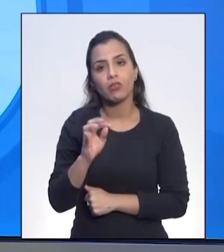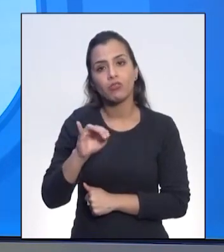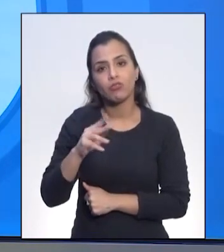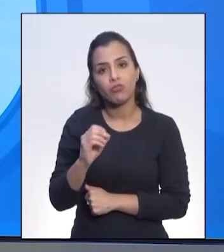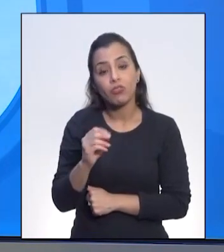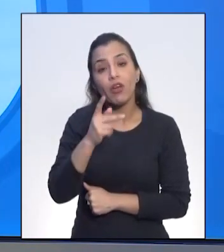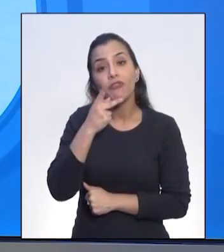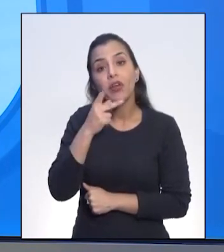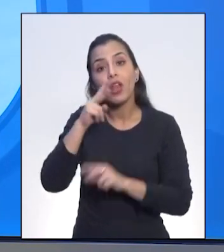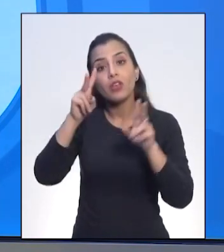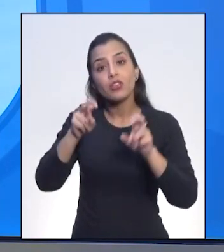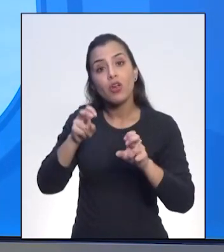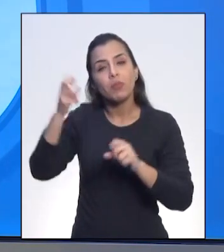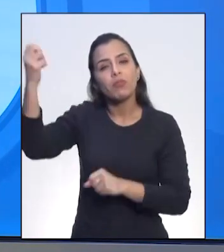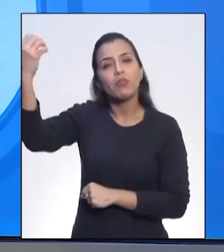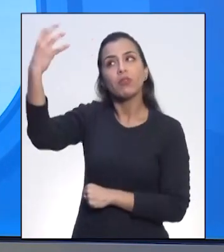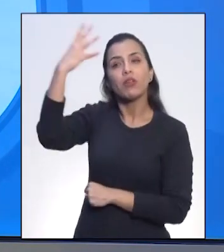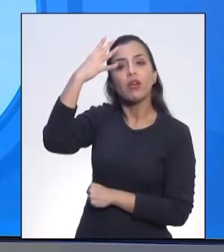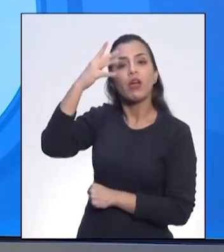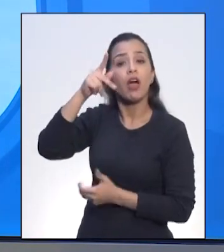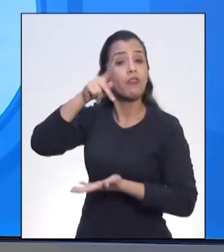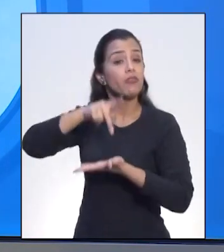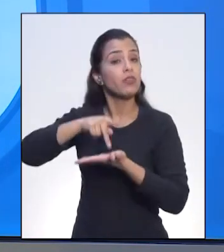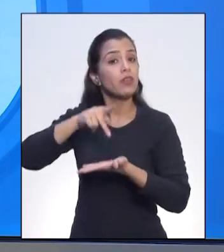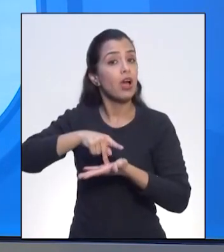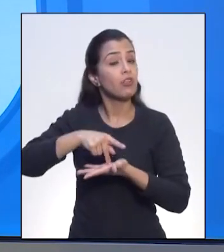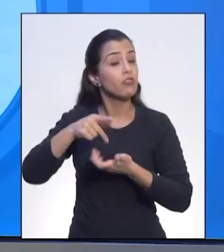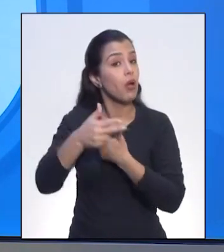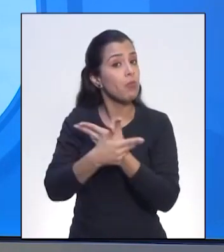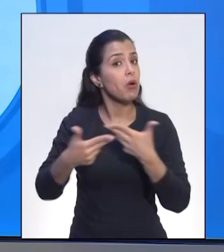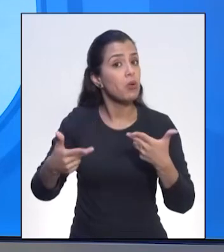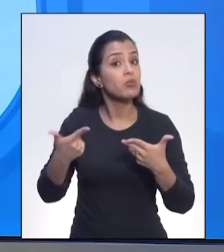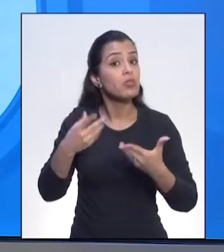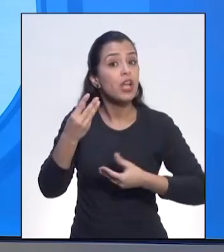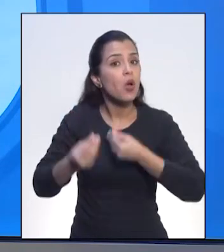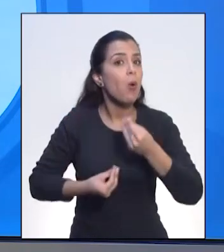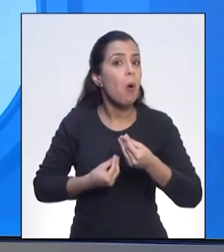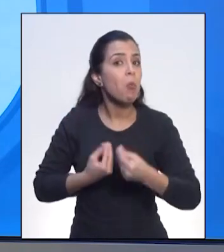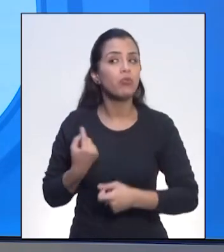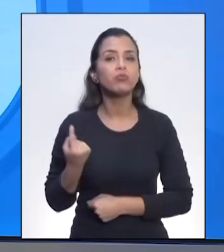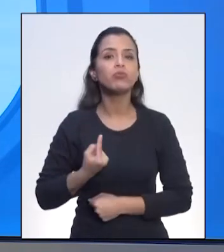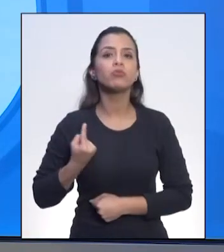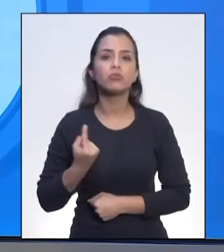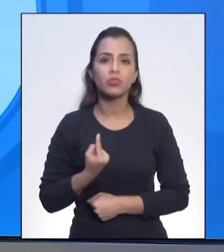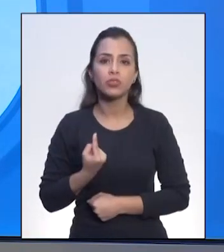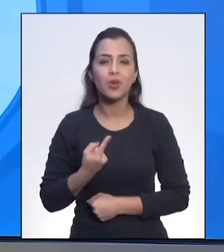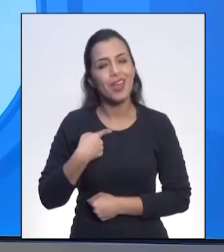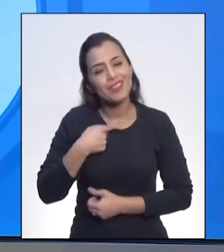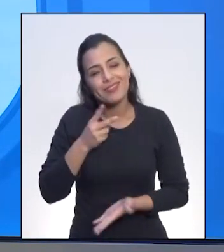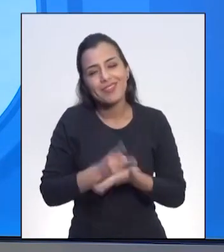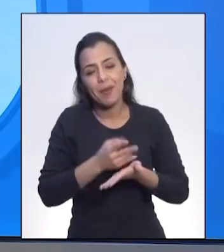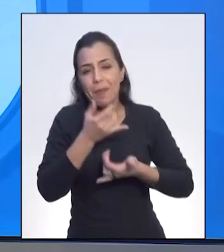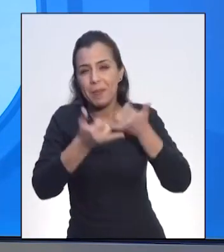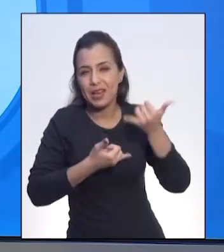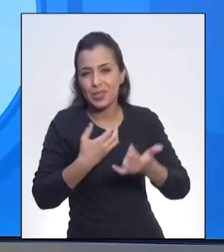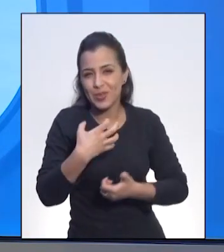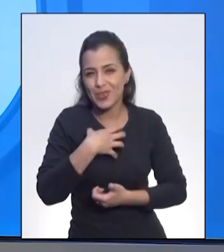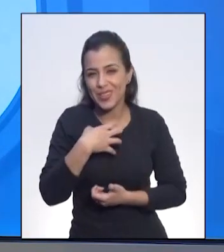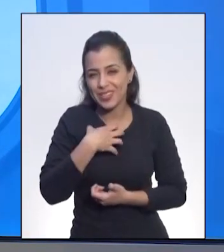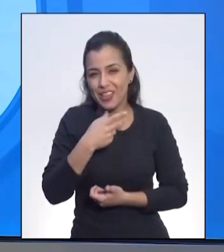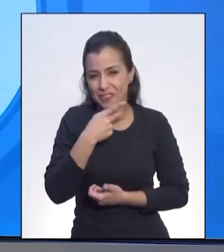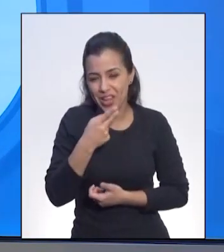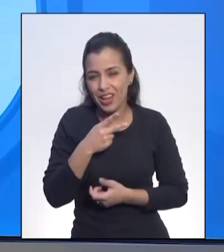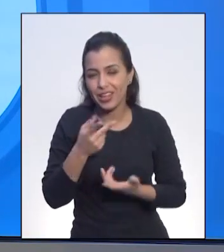da doutrina da iluminação. A verdade é algo que a gente não consegue adquirir sozinhos. Eu costumo brincar, a doutrina da iluminação de